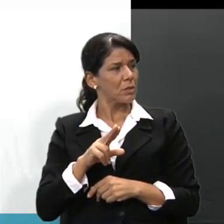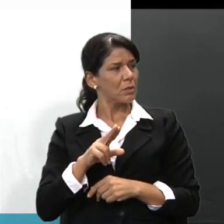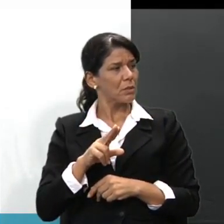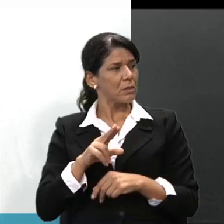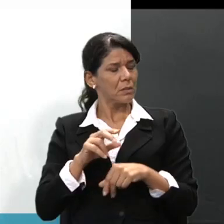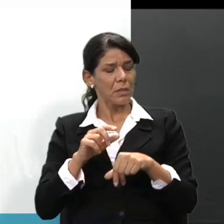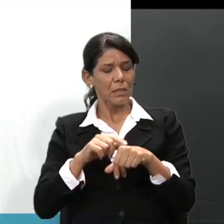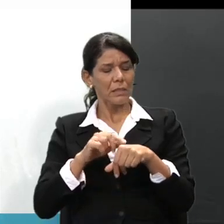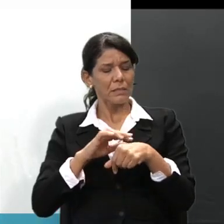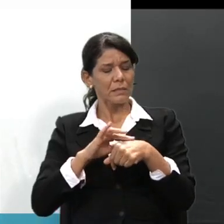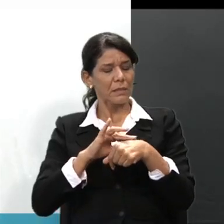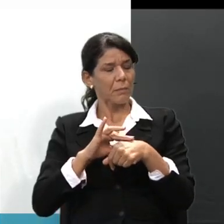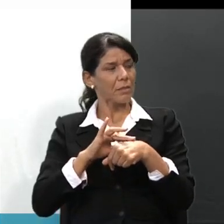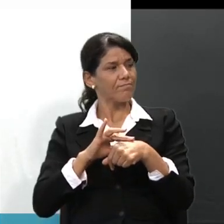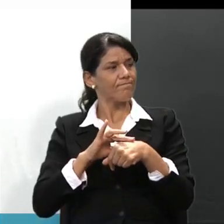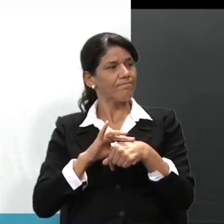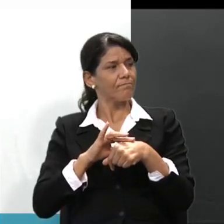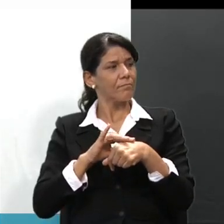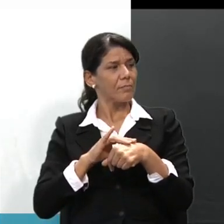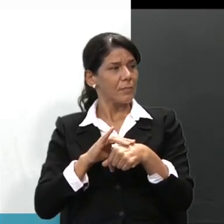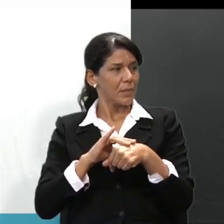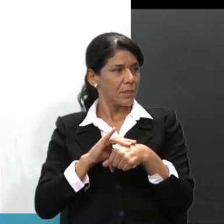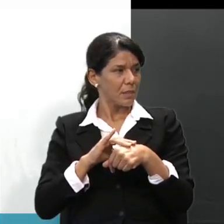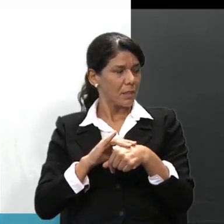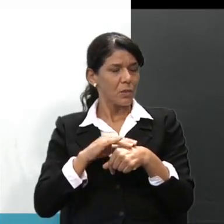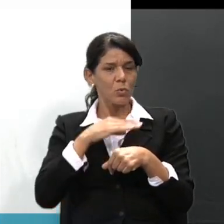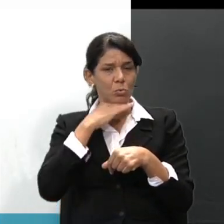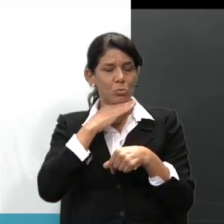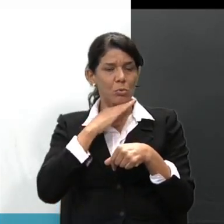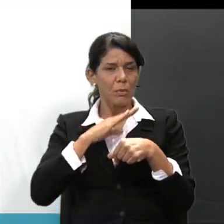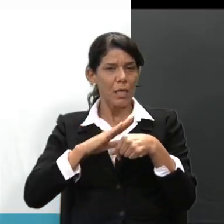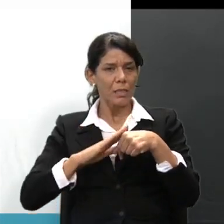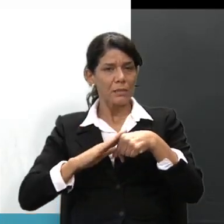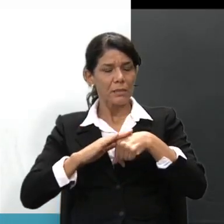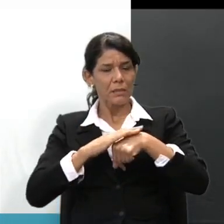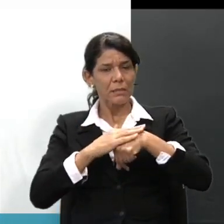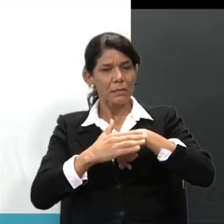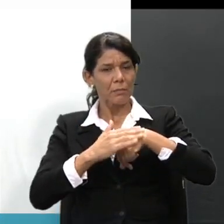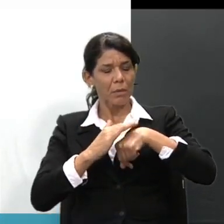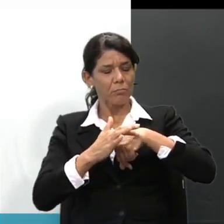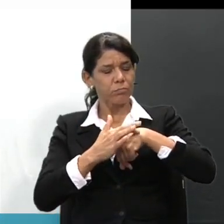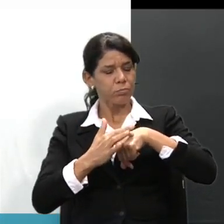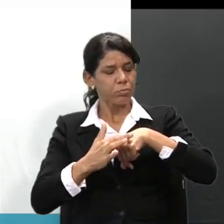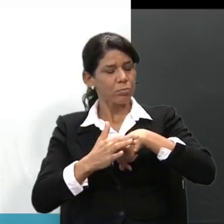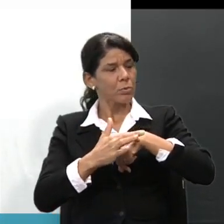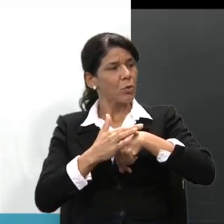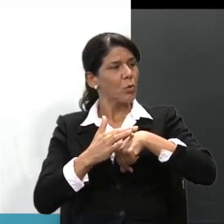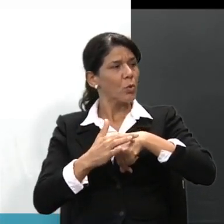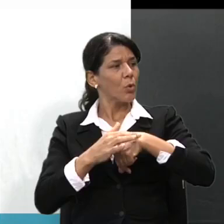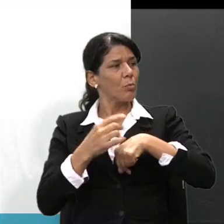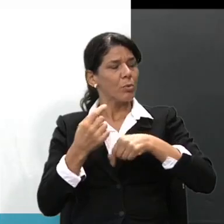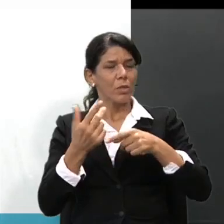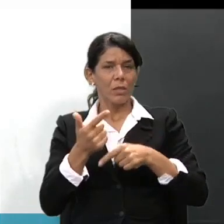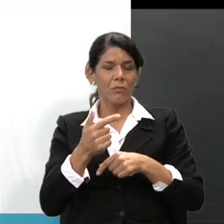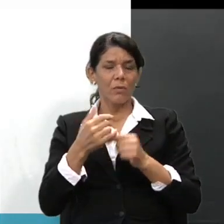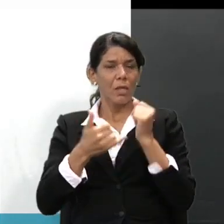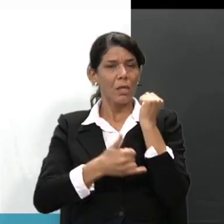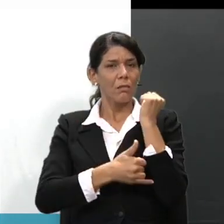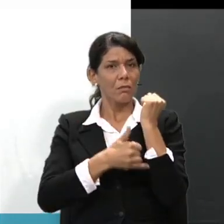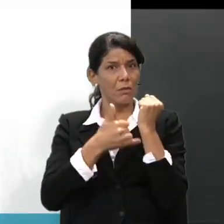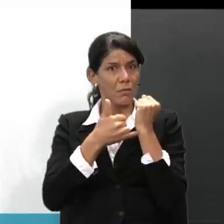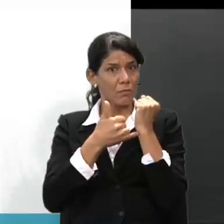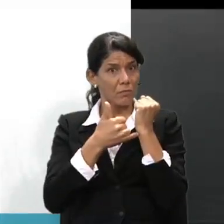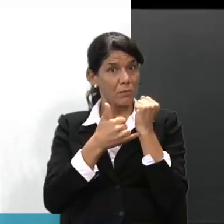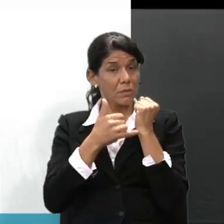quadrante superior lateralizado. Ah, por quê? Porque é uma região que deve estar livre de nervos.